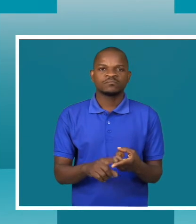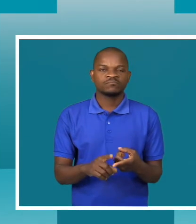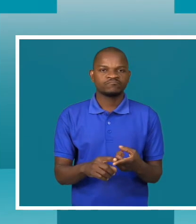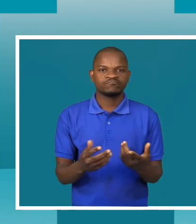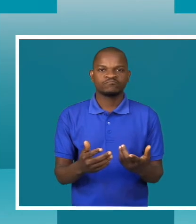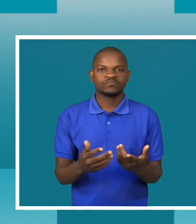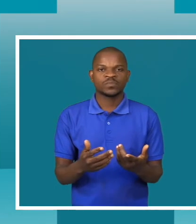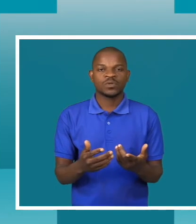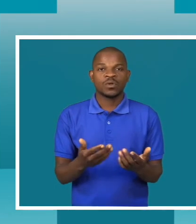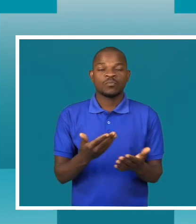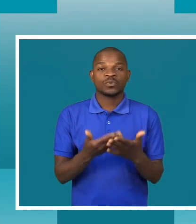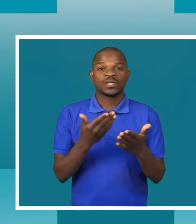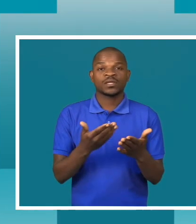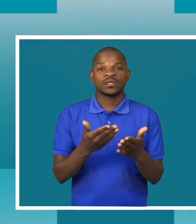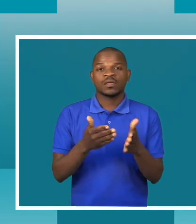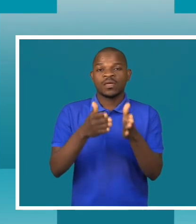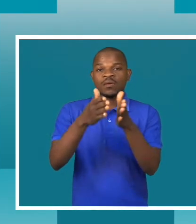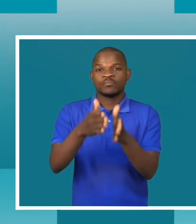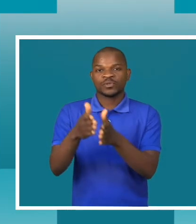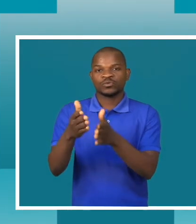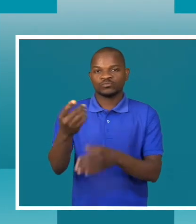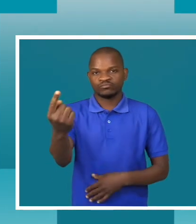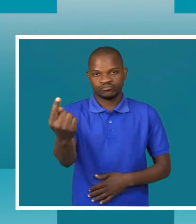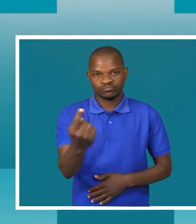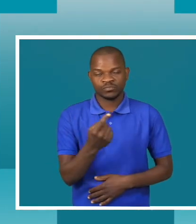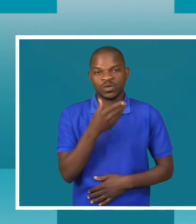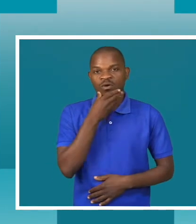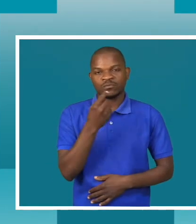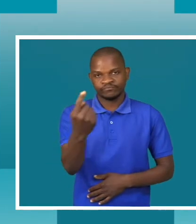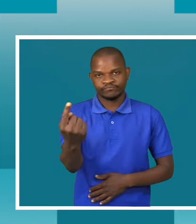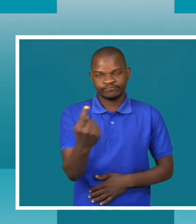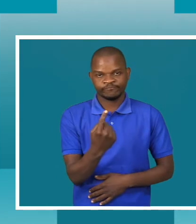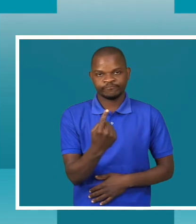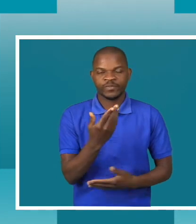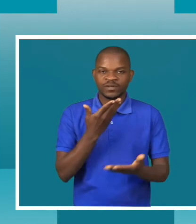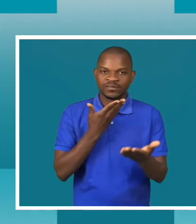O marido, o homem chega e fala, eu quero te casar.